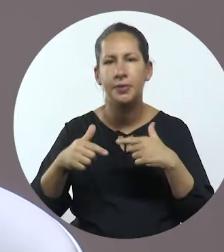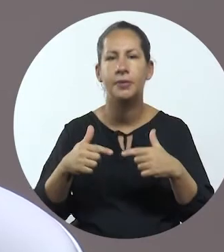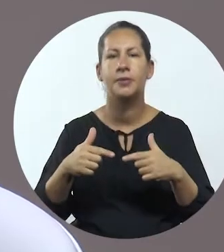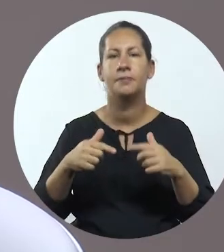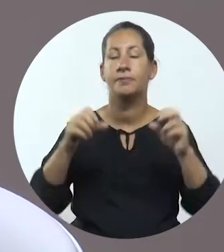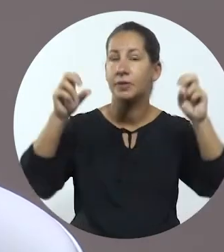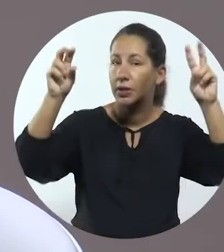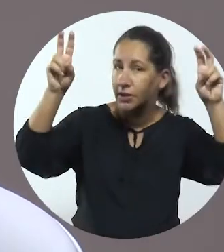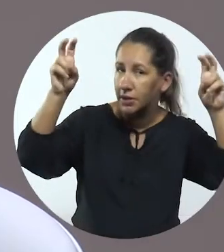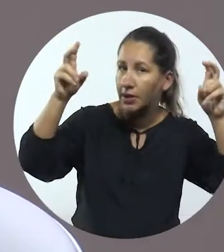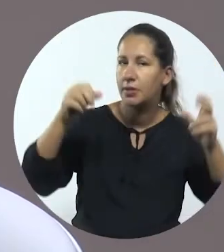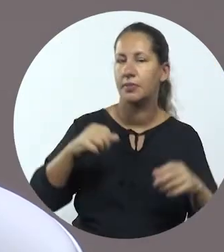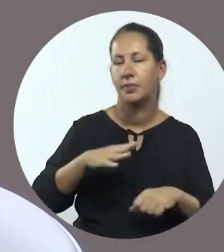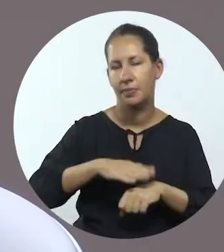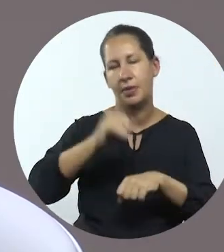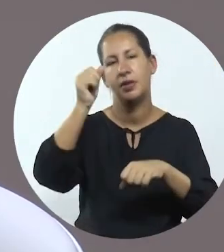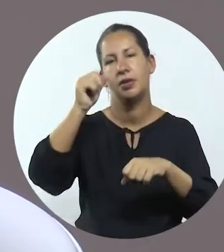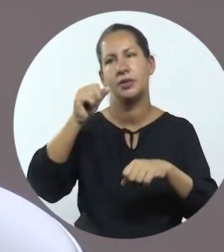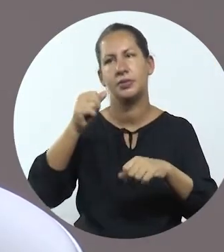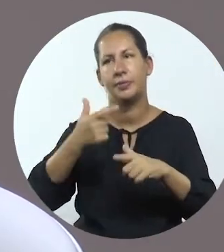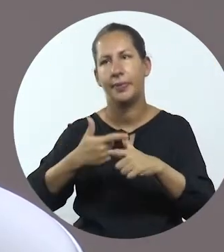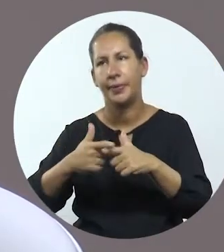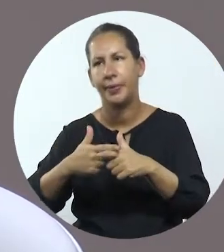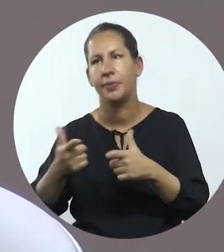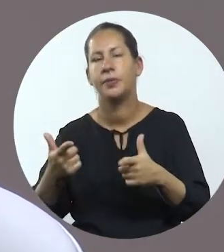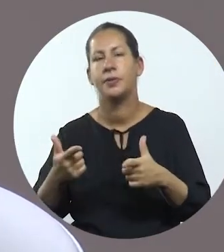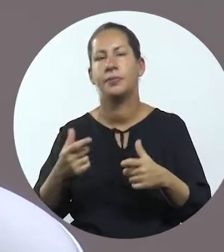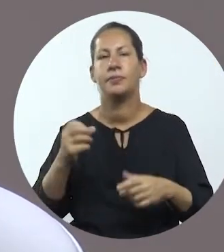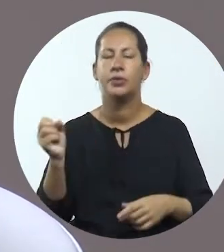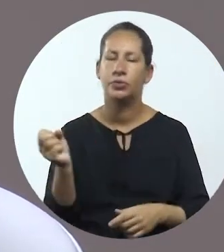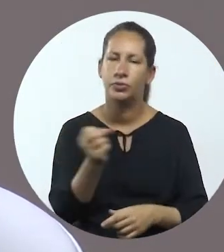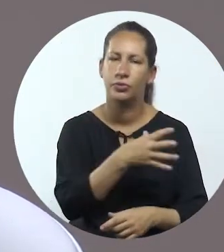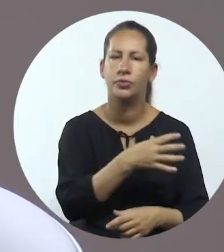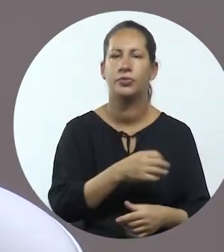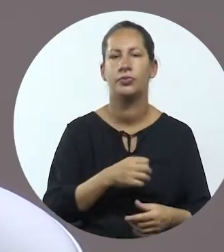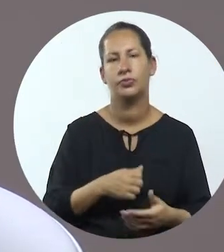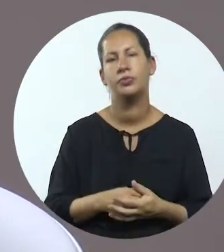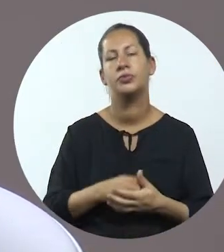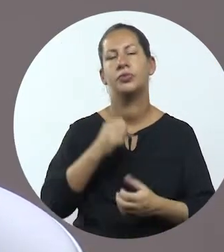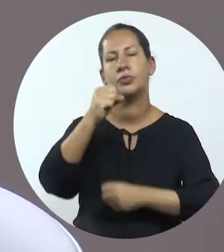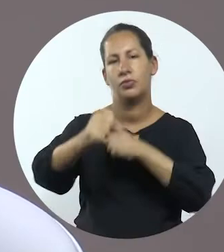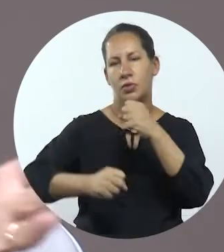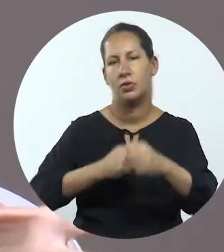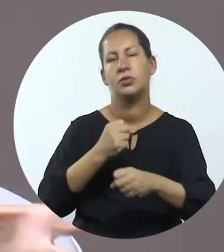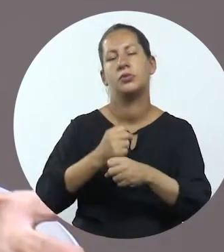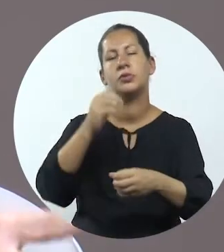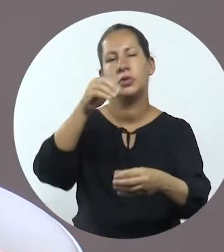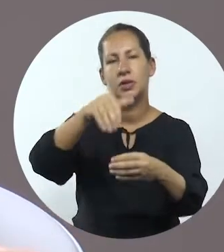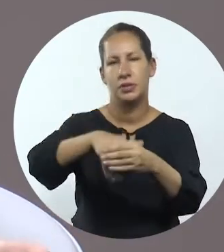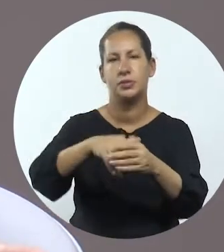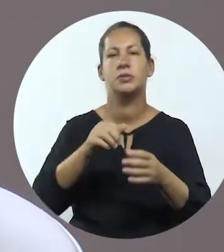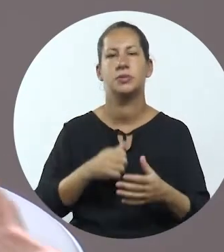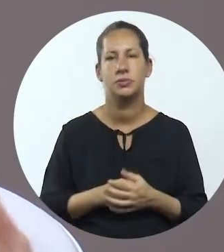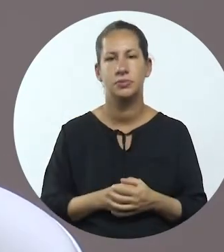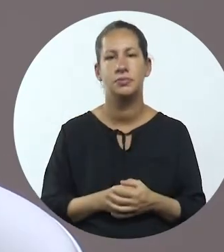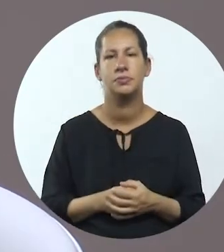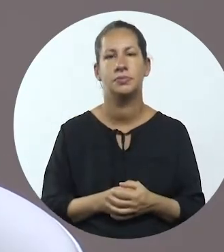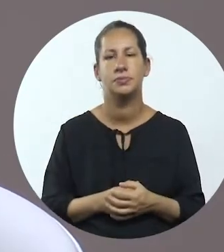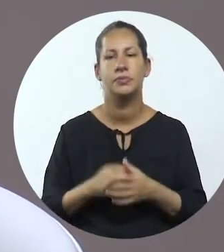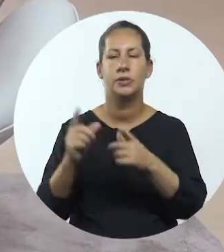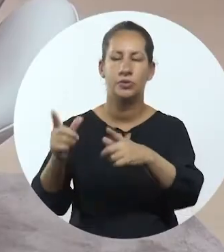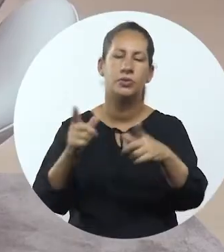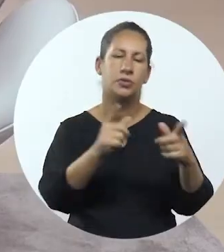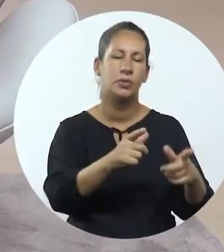os temas de maior polêmica e maior inovação no ano de eleição em um ciclo